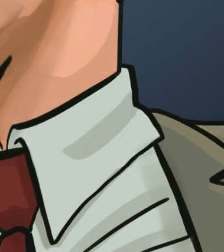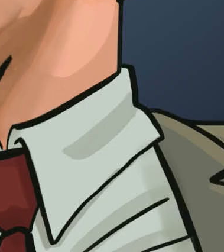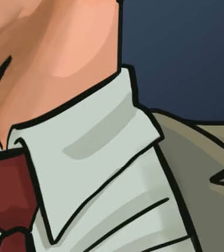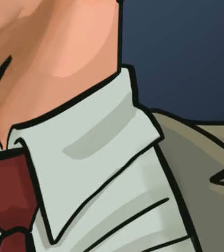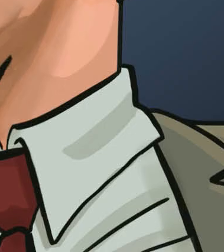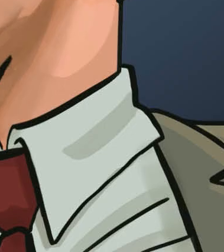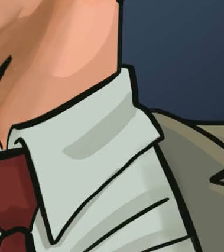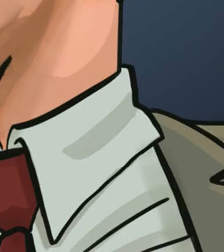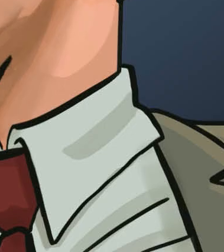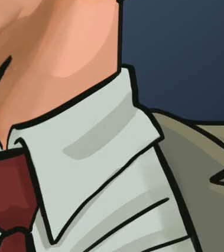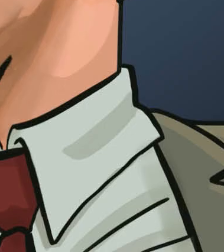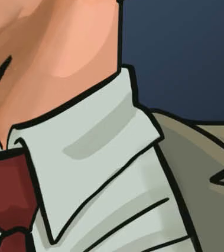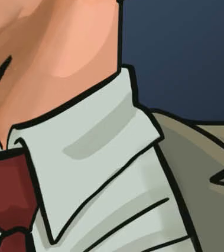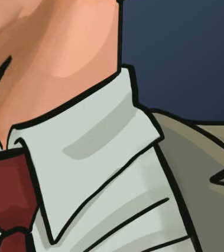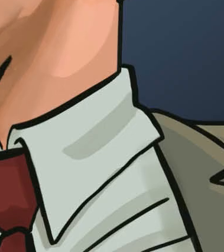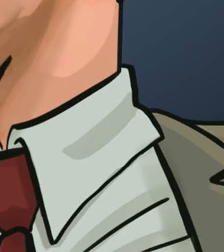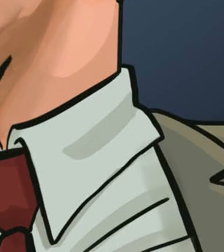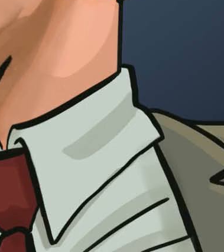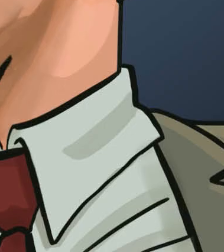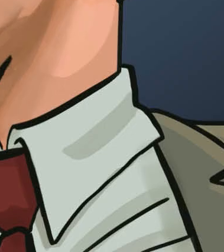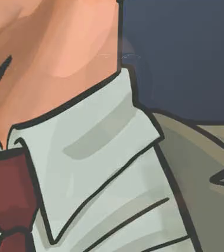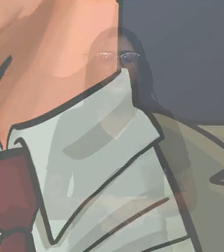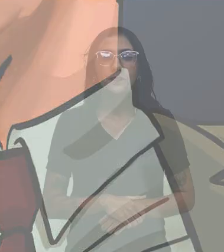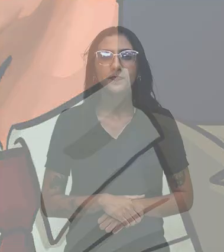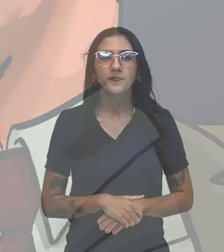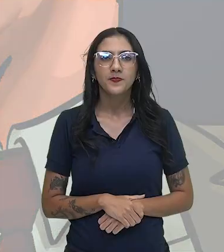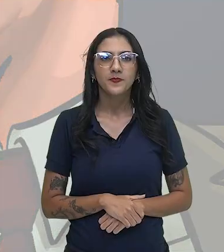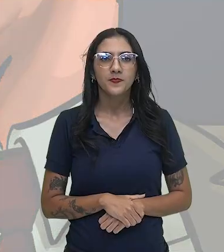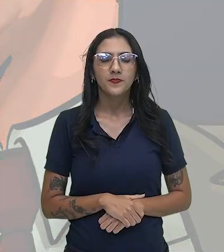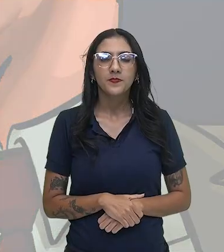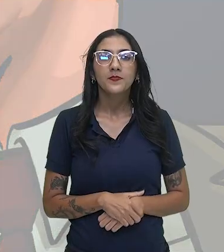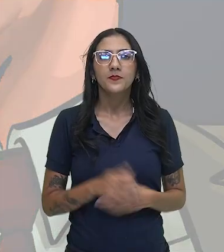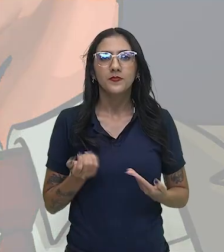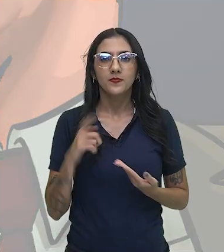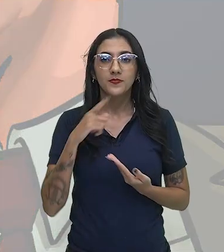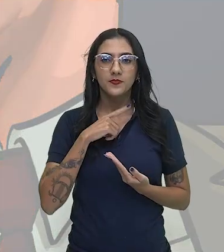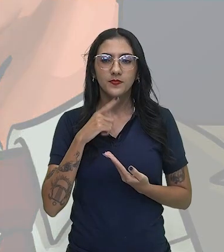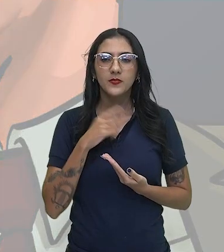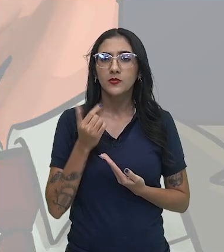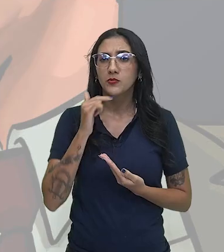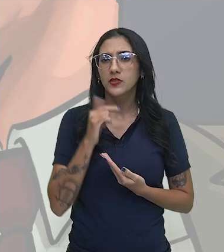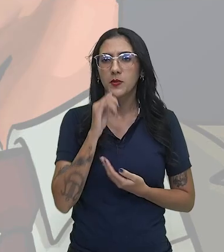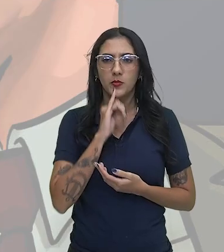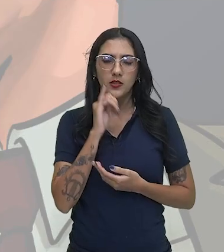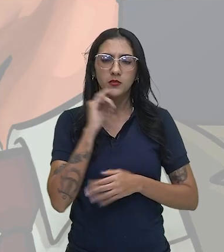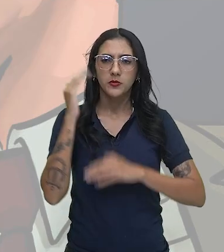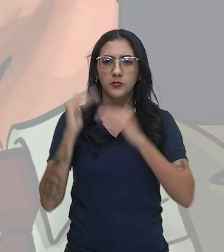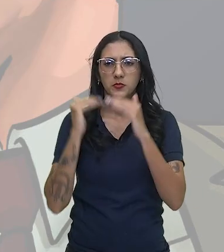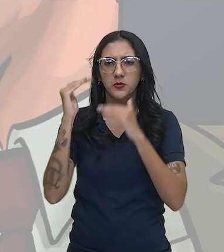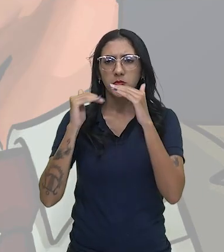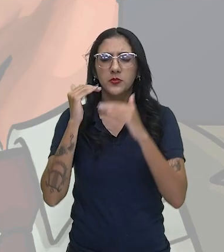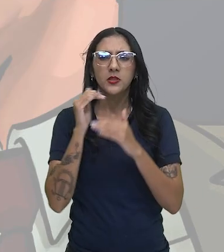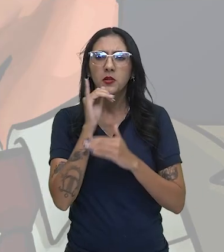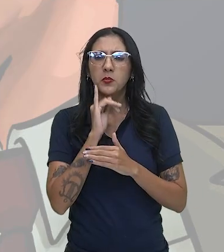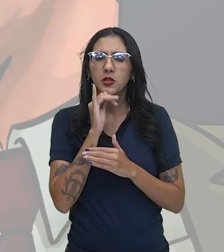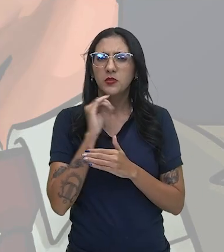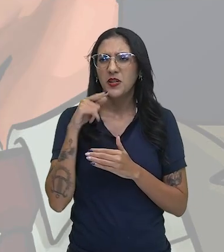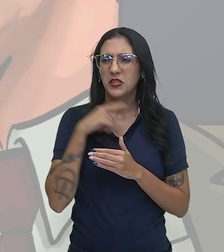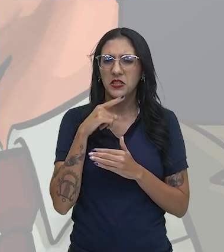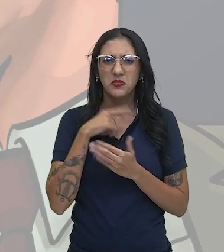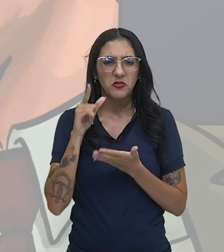não através de um acúmulo gradual de conhecimento. Então, ela não progride, ela não avança porque ela acumulou